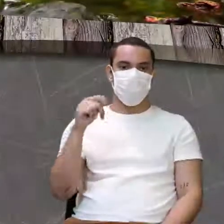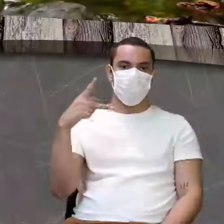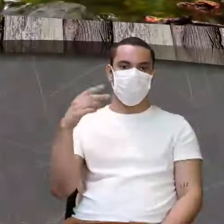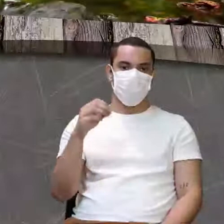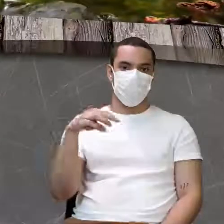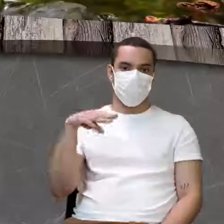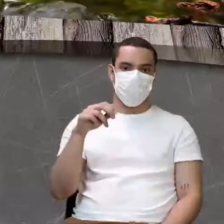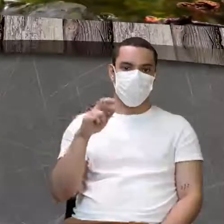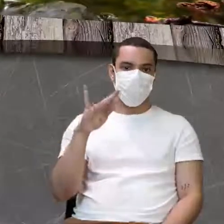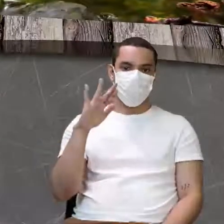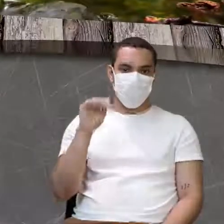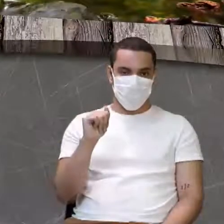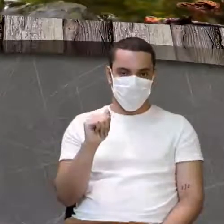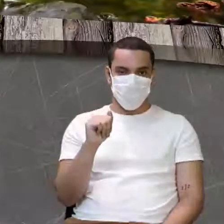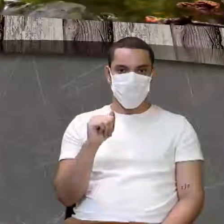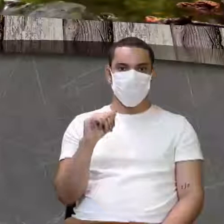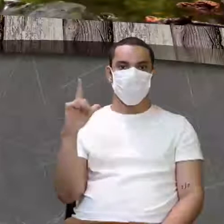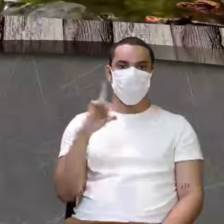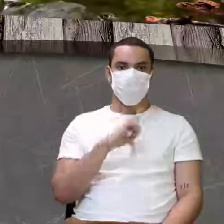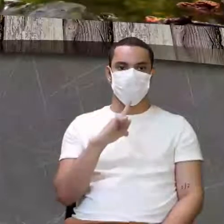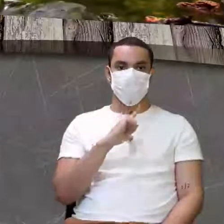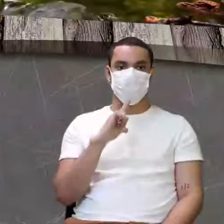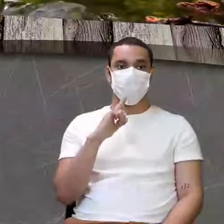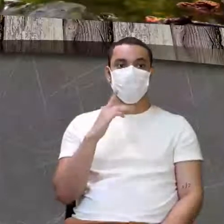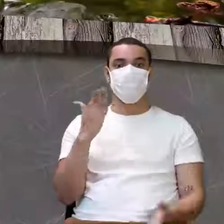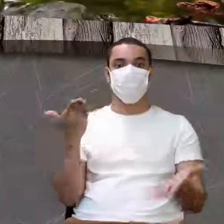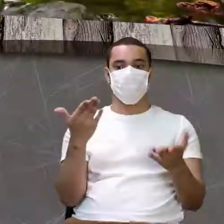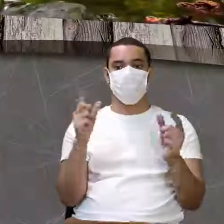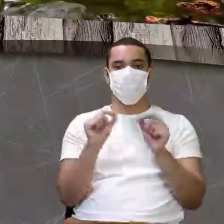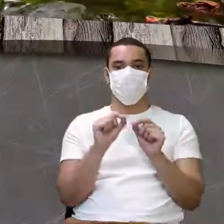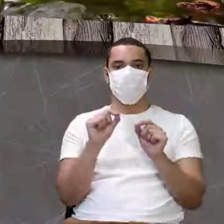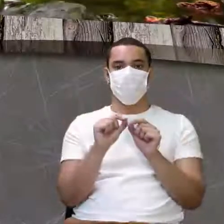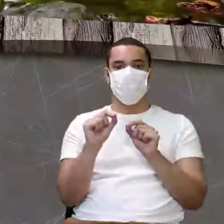aqui, ramificou aqui, e agora ela vai